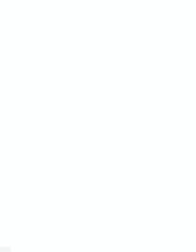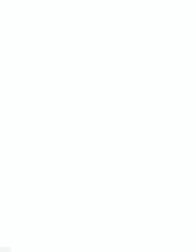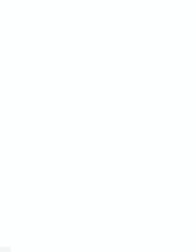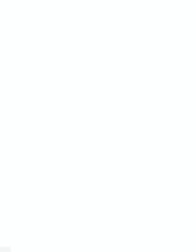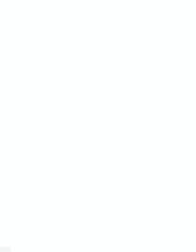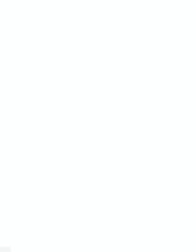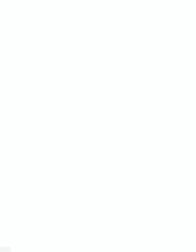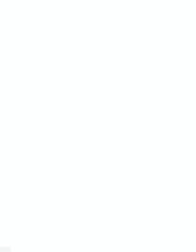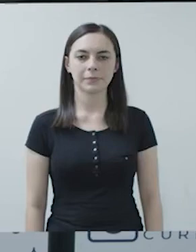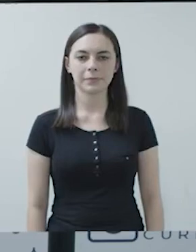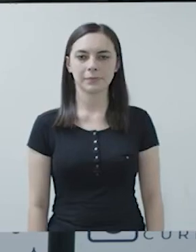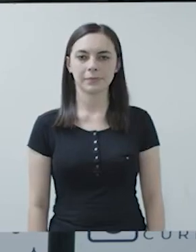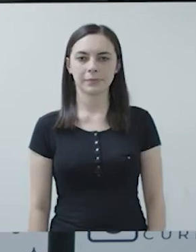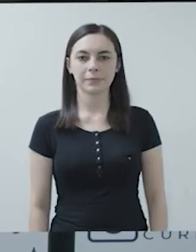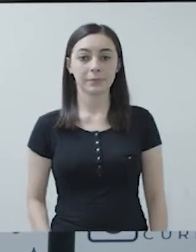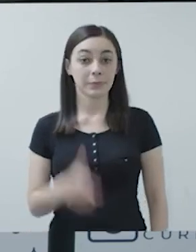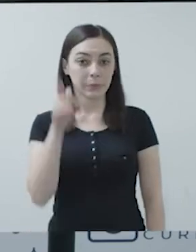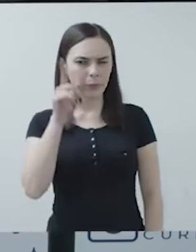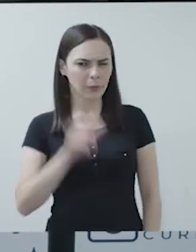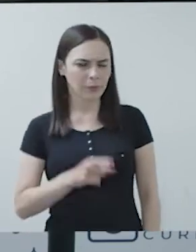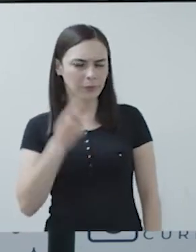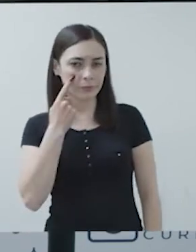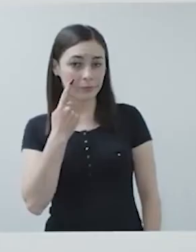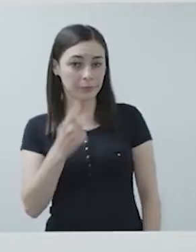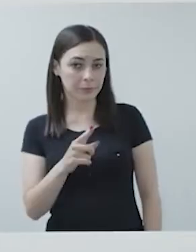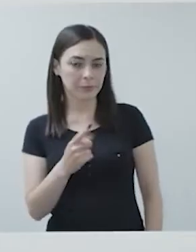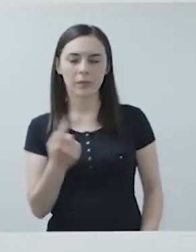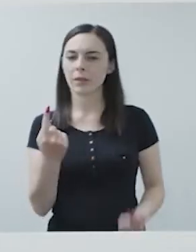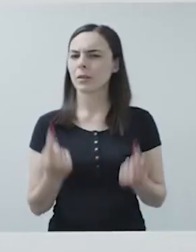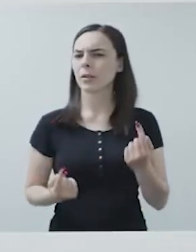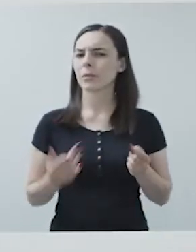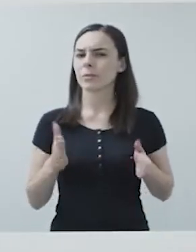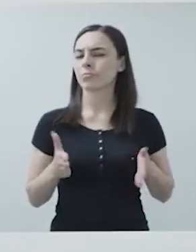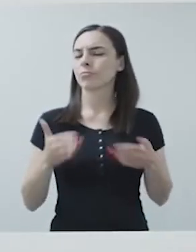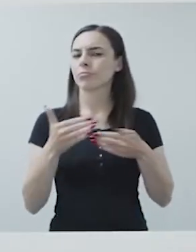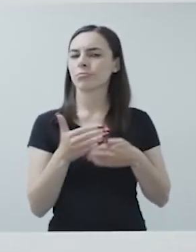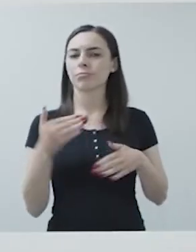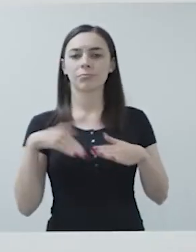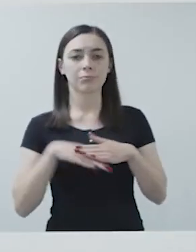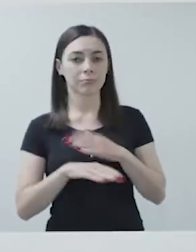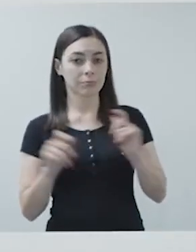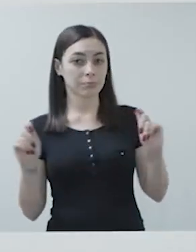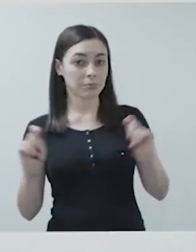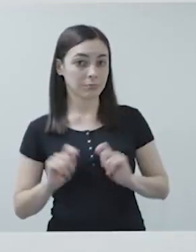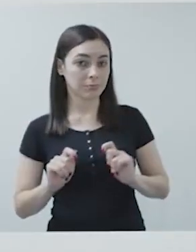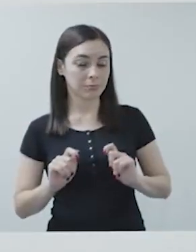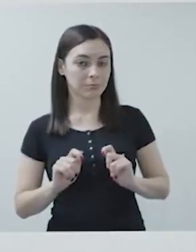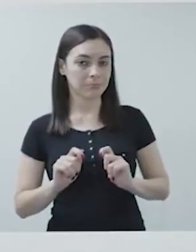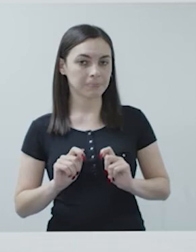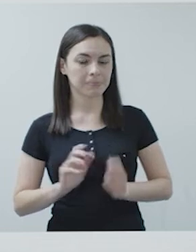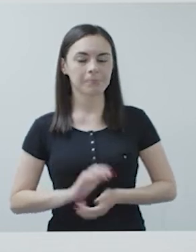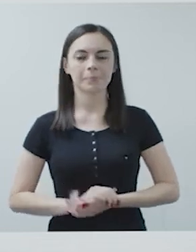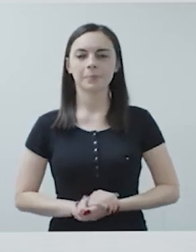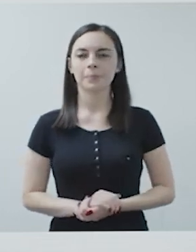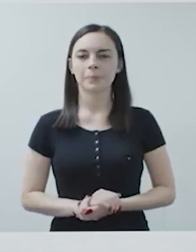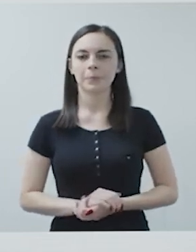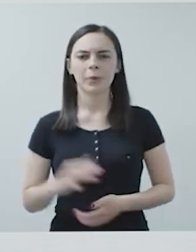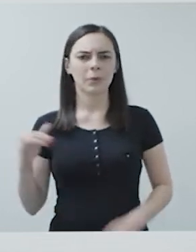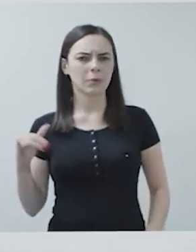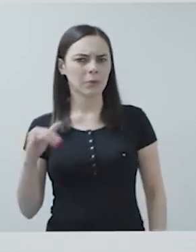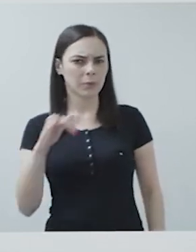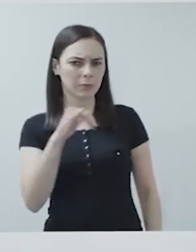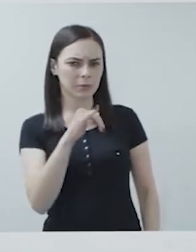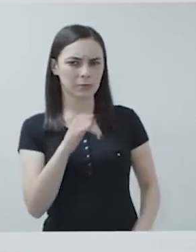Conseguiu descobrir em qual das caixas nós vamos guardar o avião? Eu posso guardar o avião na caixa número 1?